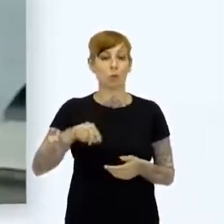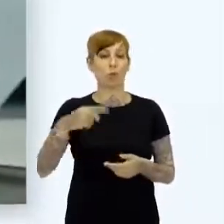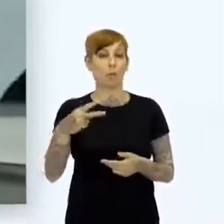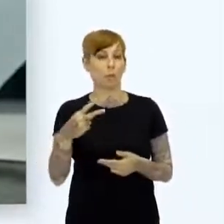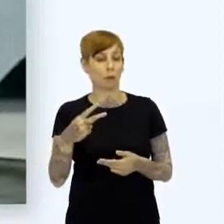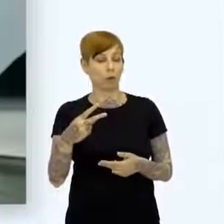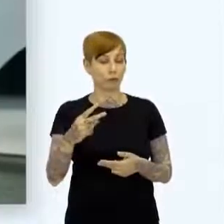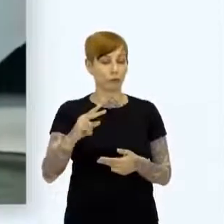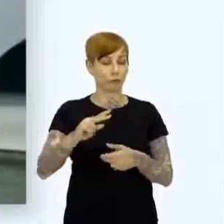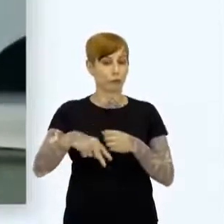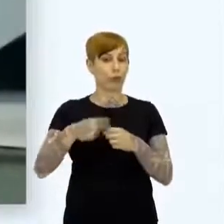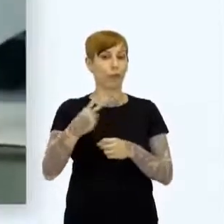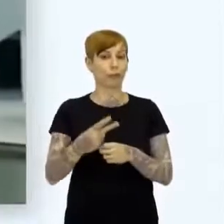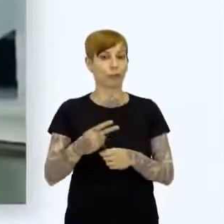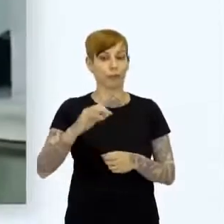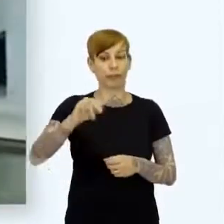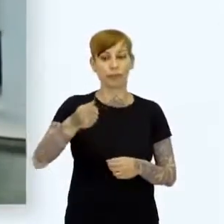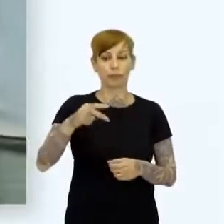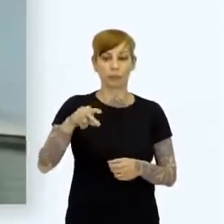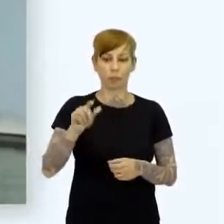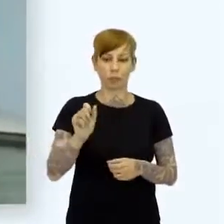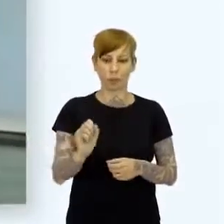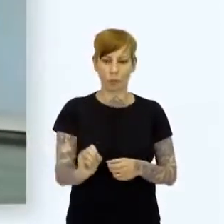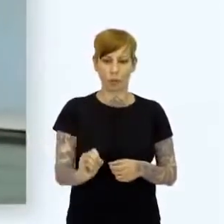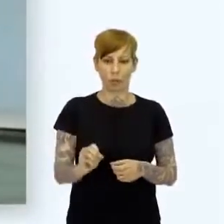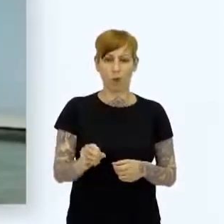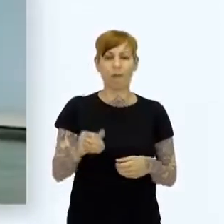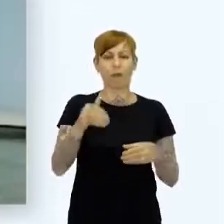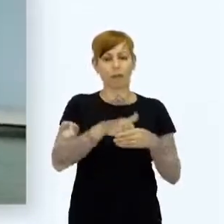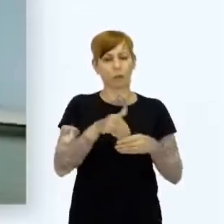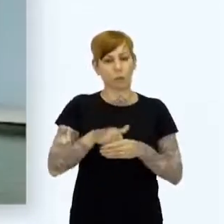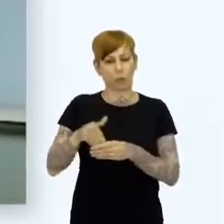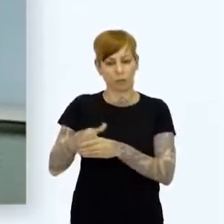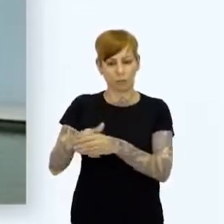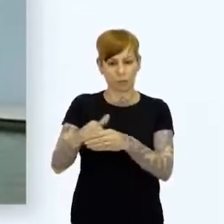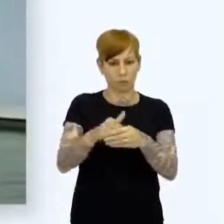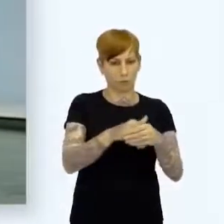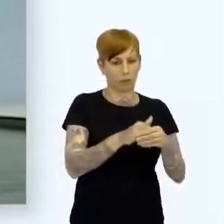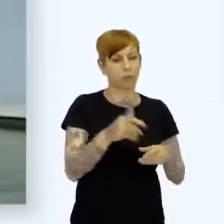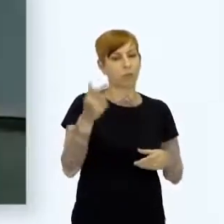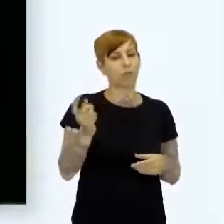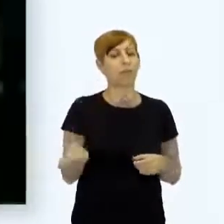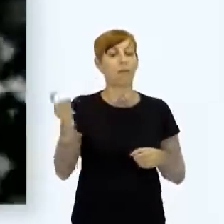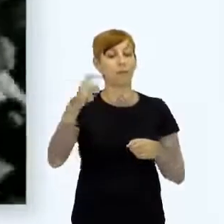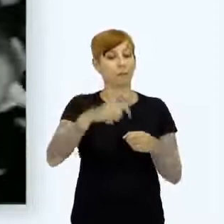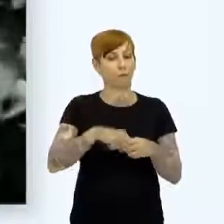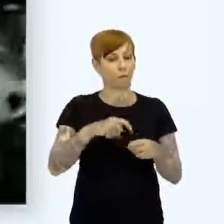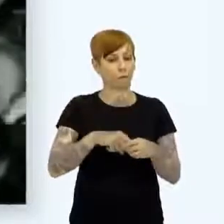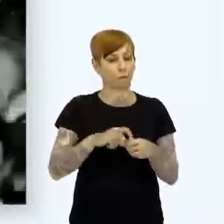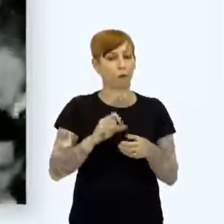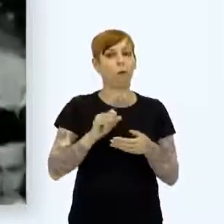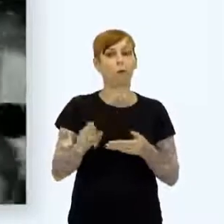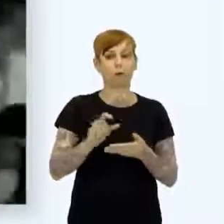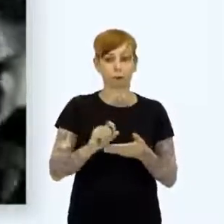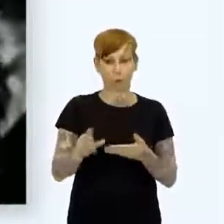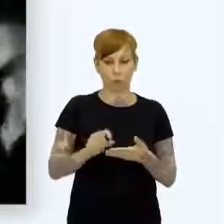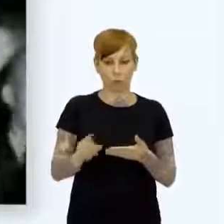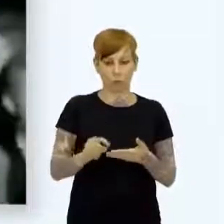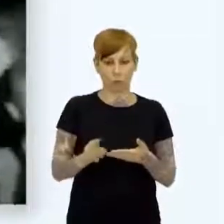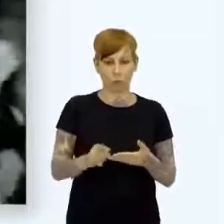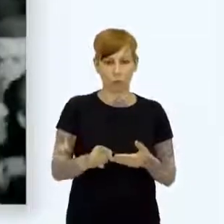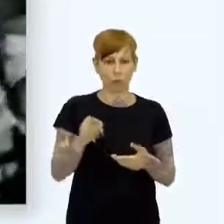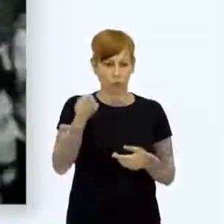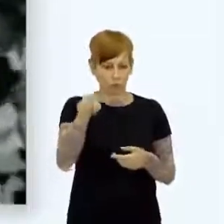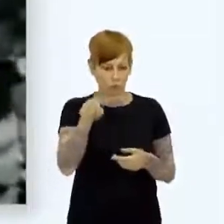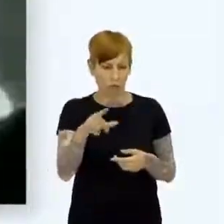2 anos, Jango reconquistou o poder por meio de um plebiscito em janeiro de 63. Você que tem o direito de